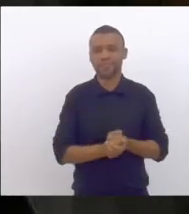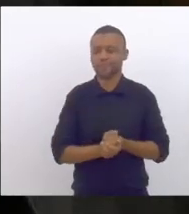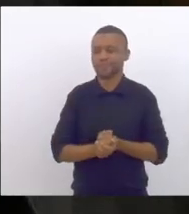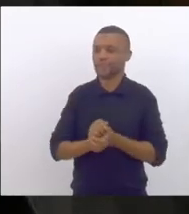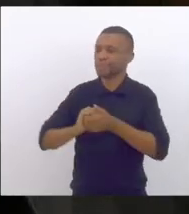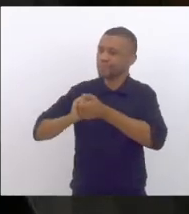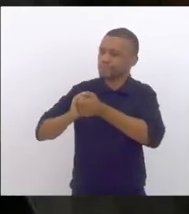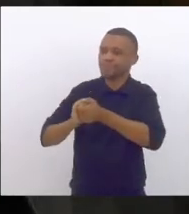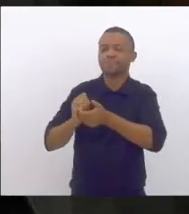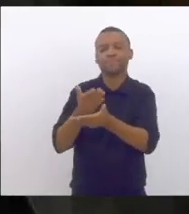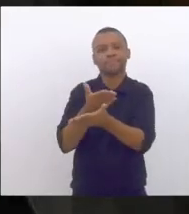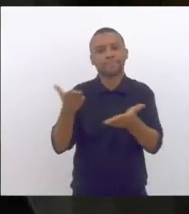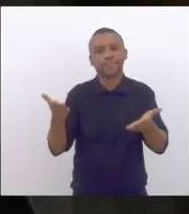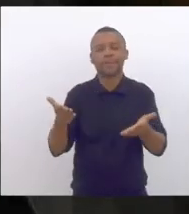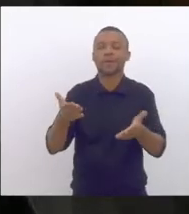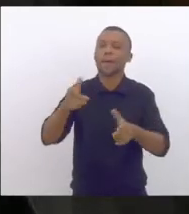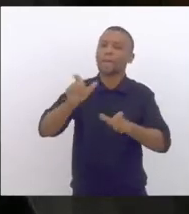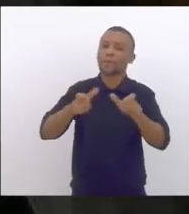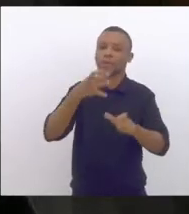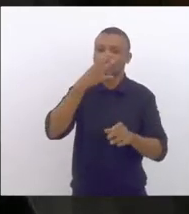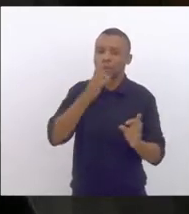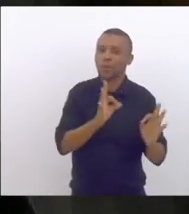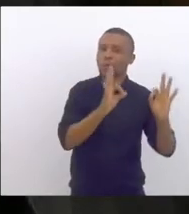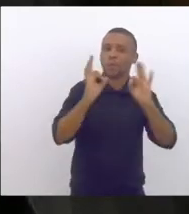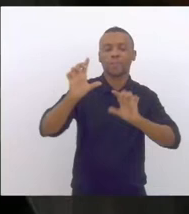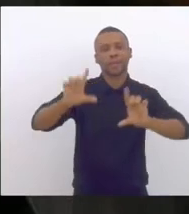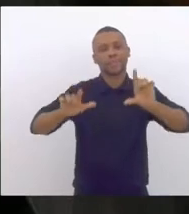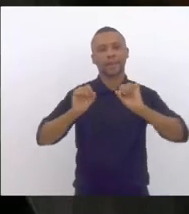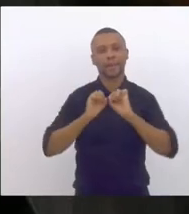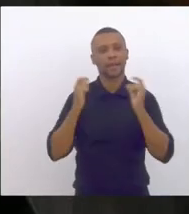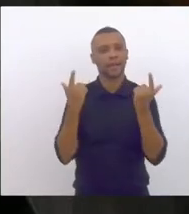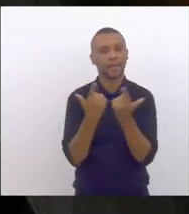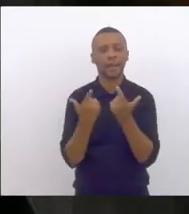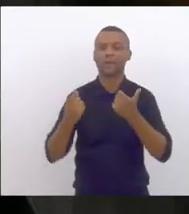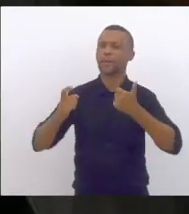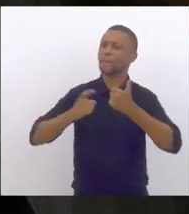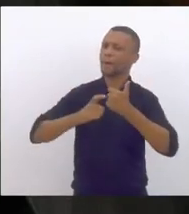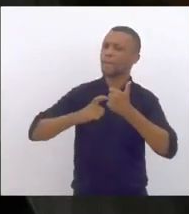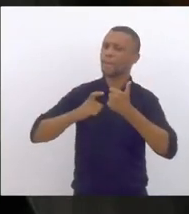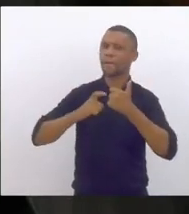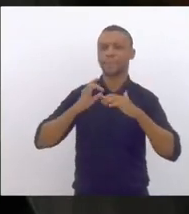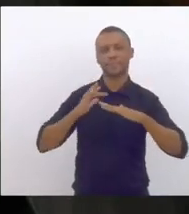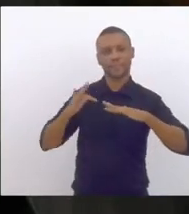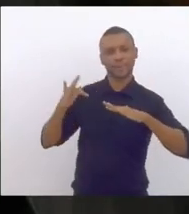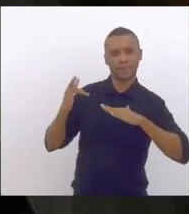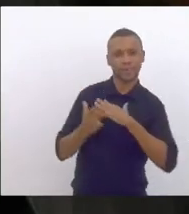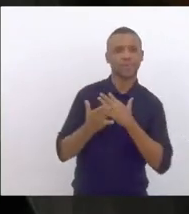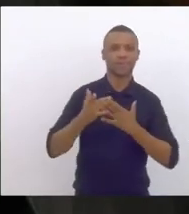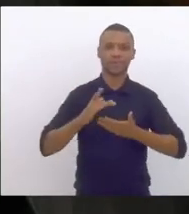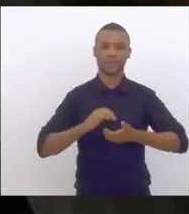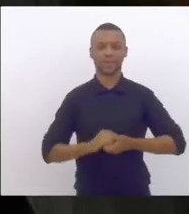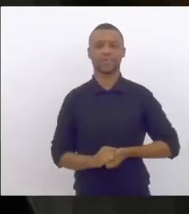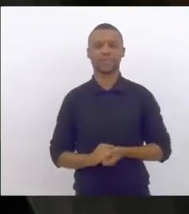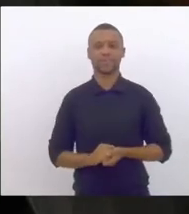cidadão de cidadães que nos assistem pela TV LED nos seguem pelas redes sociais